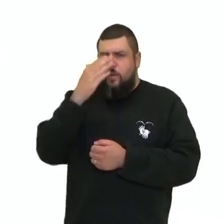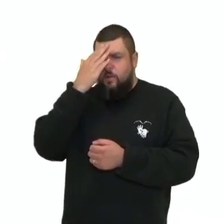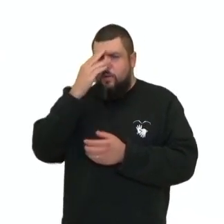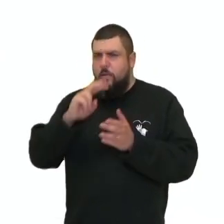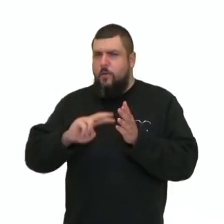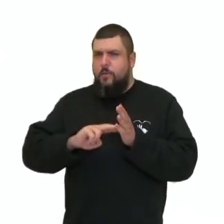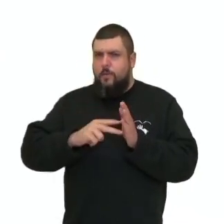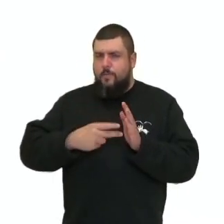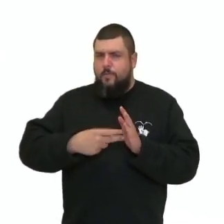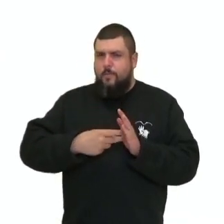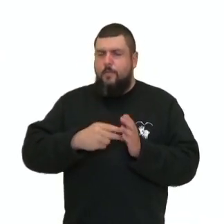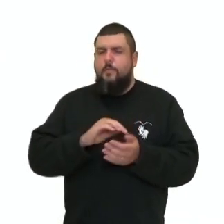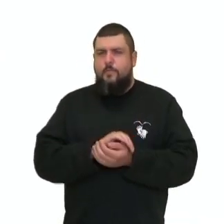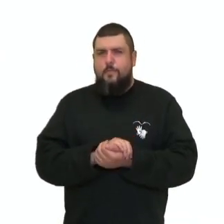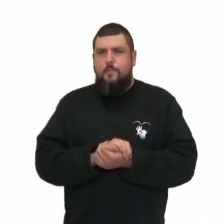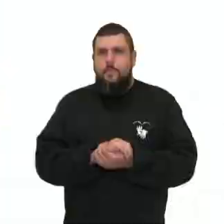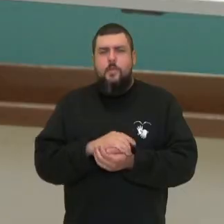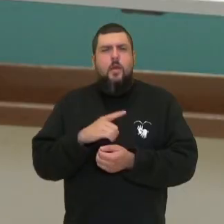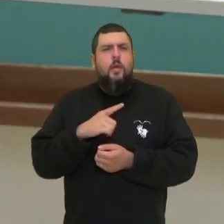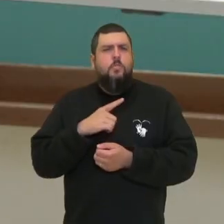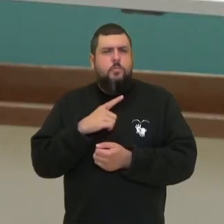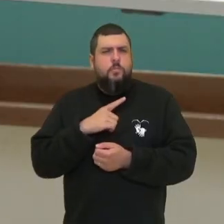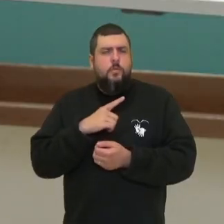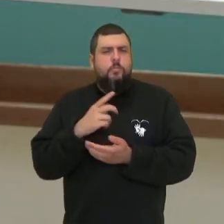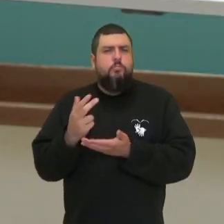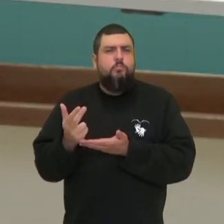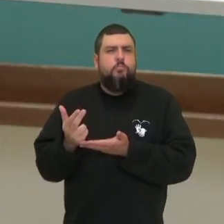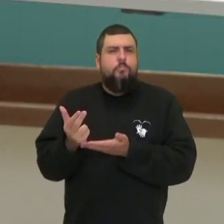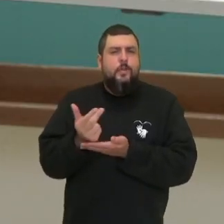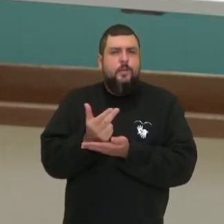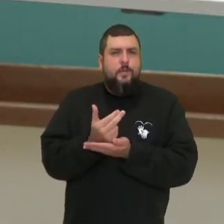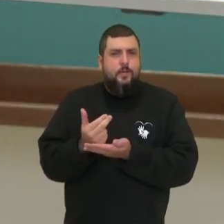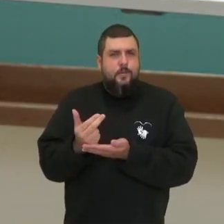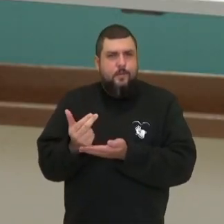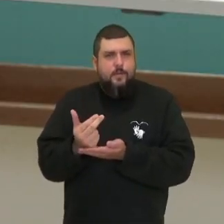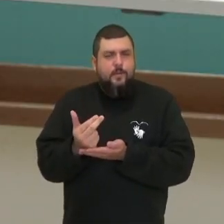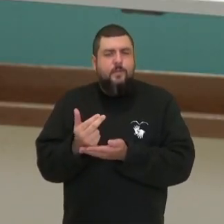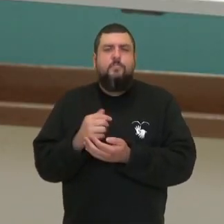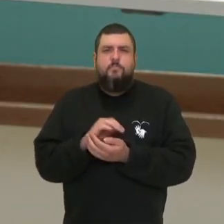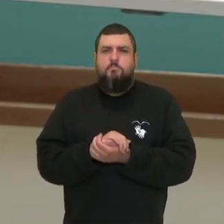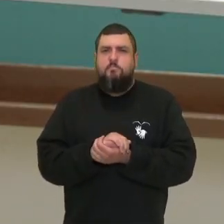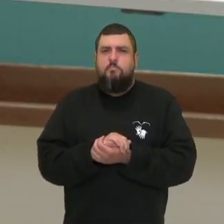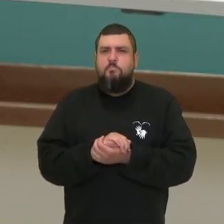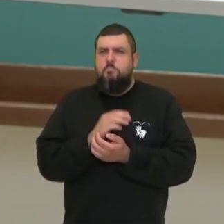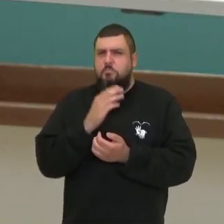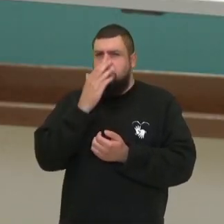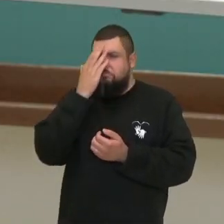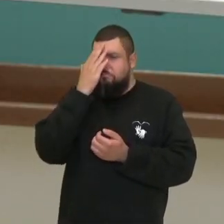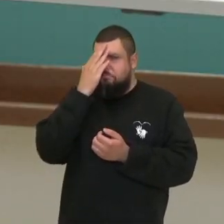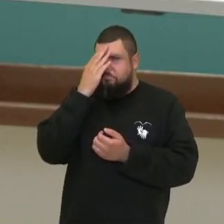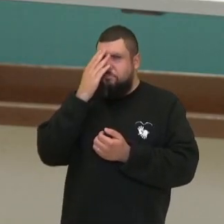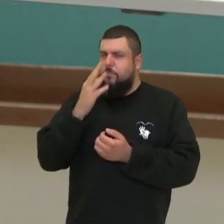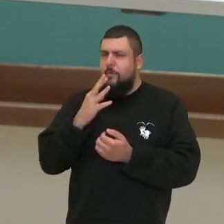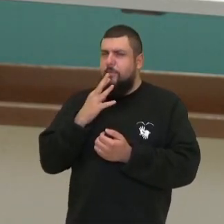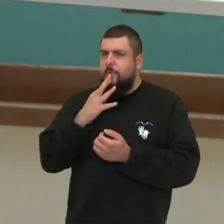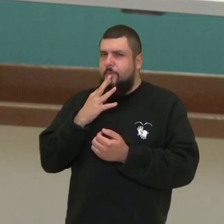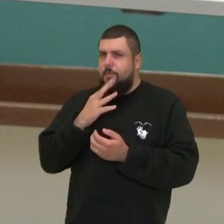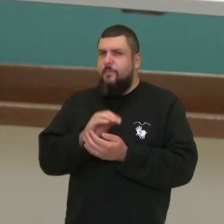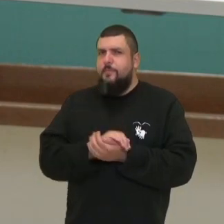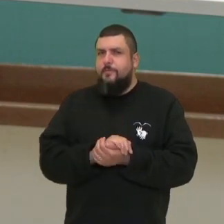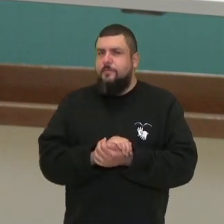Dica: é muito presente nos desenhos animados. E aí, alguma ideia do que a gente está falando?